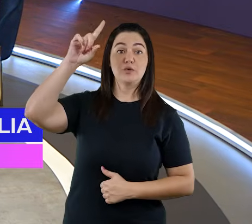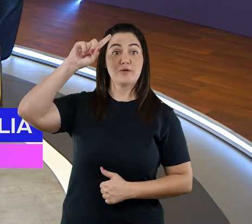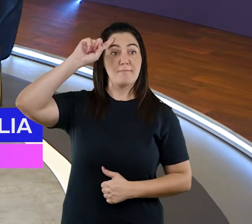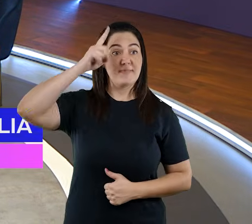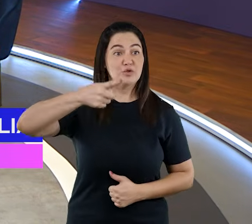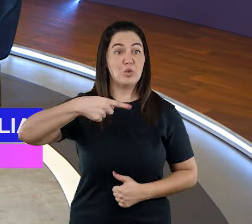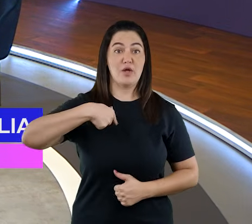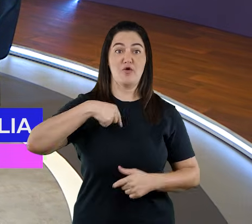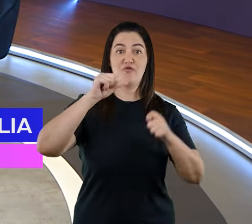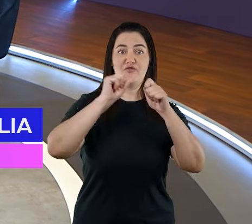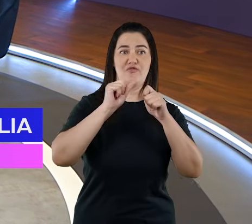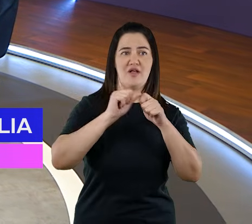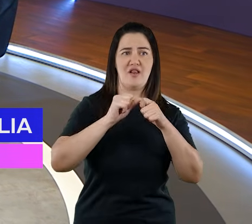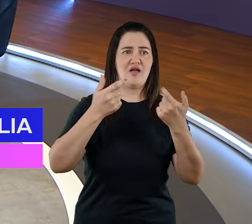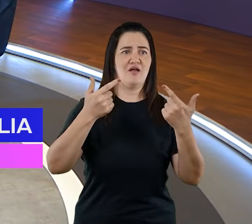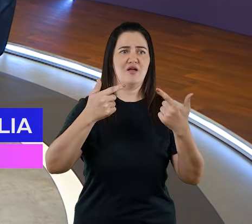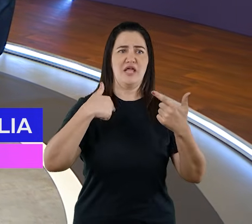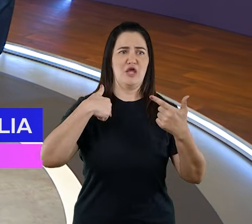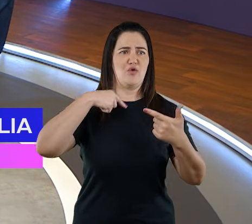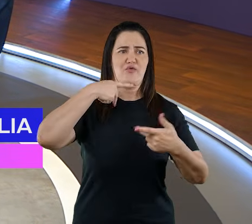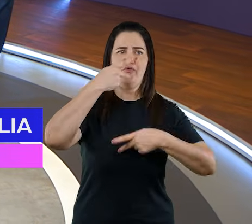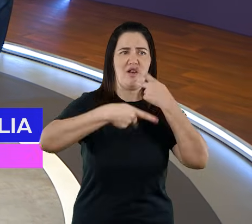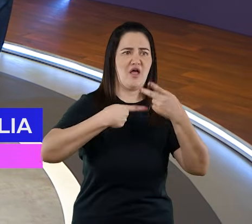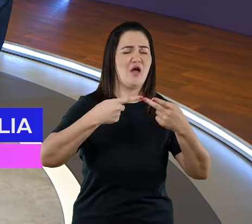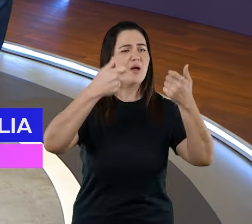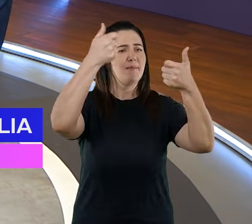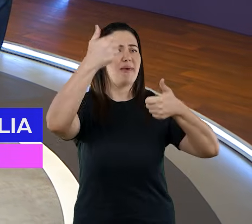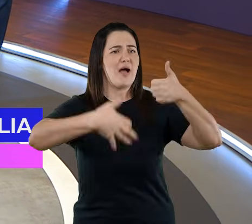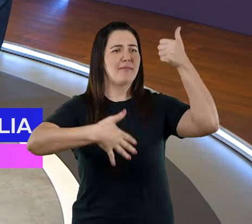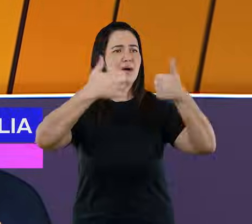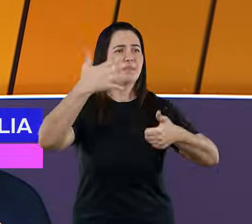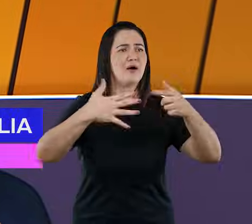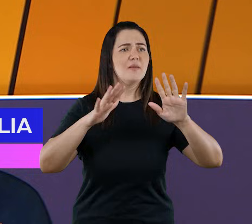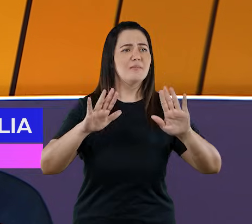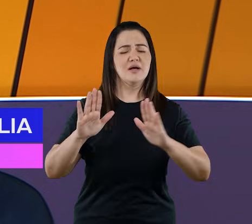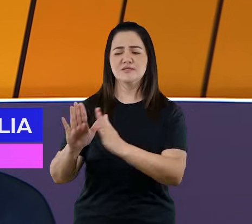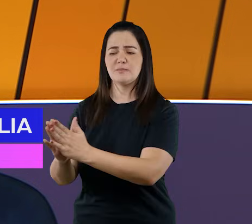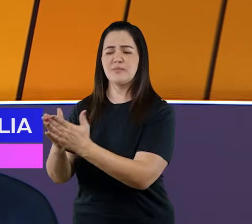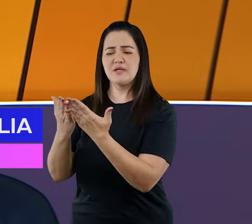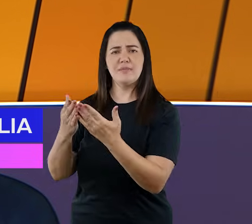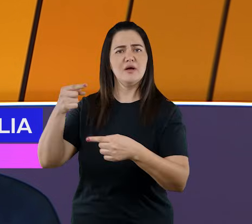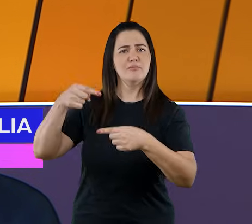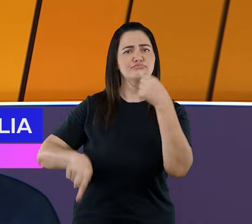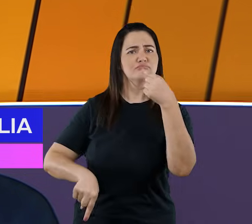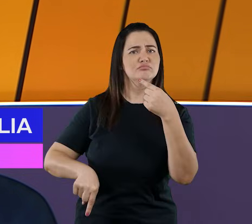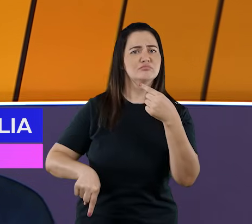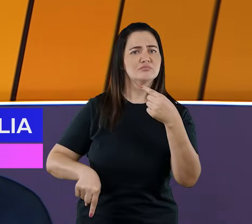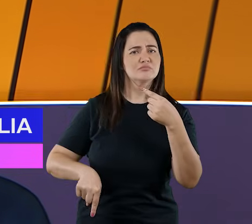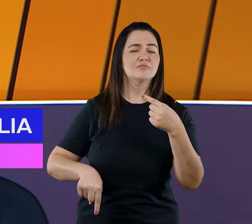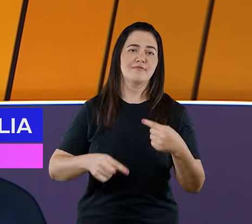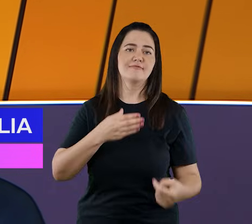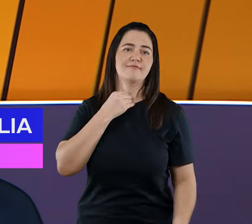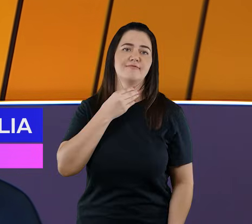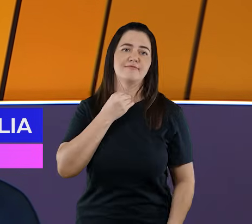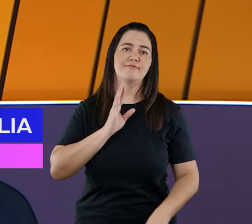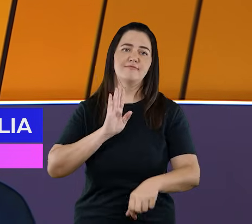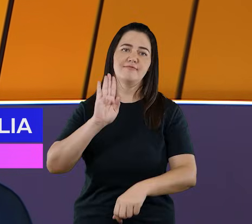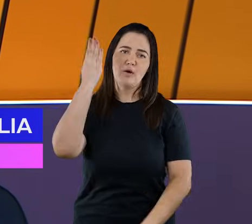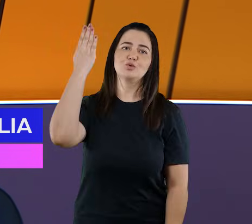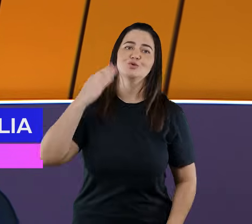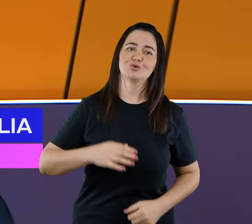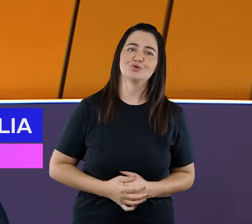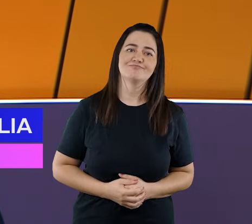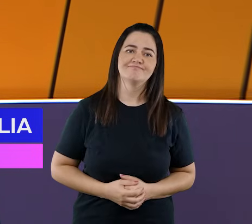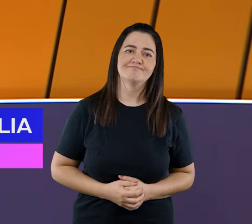que apareceu antes. Entendeu isso? Qualquer profeta que diga assim, eu tenho uma